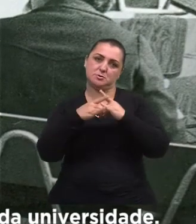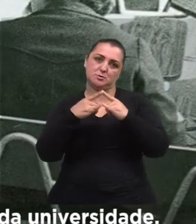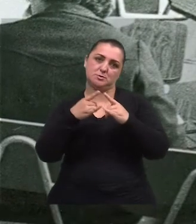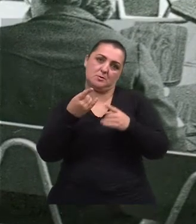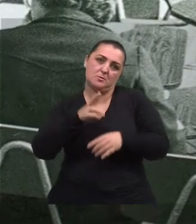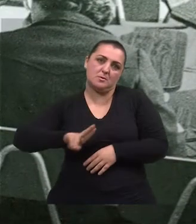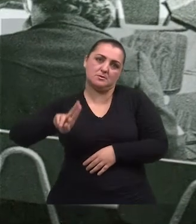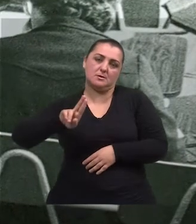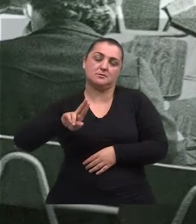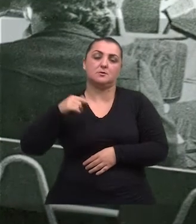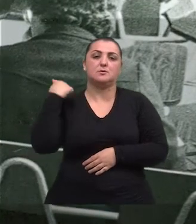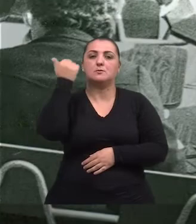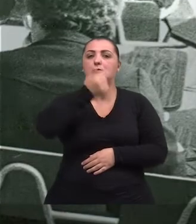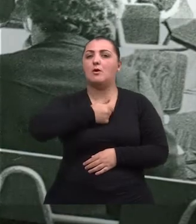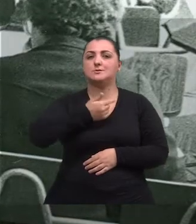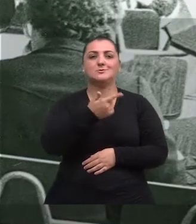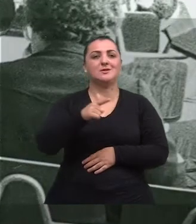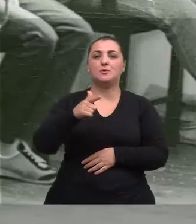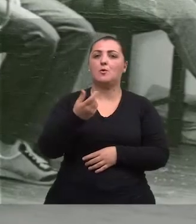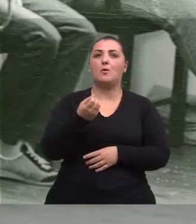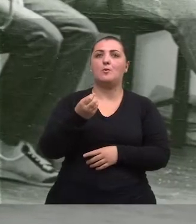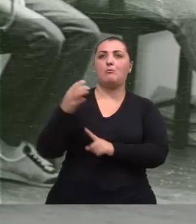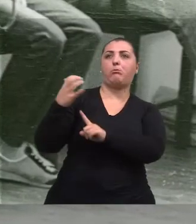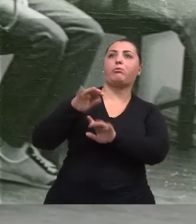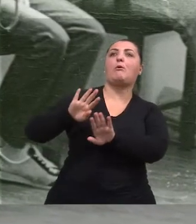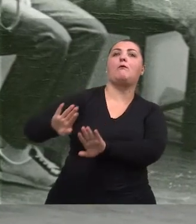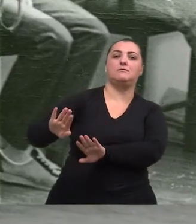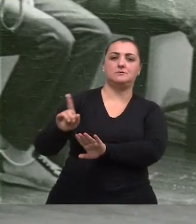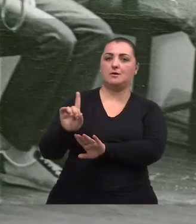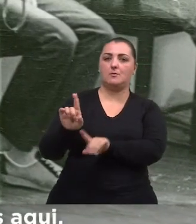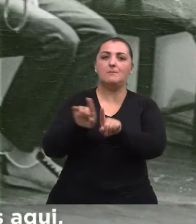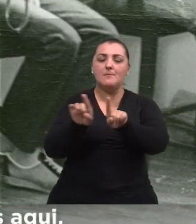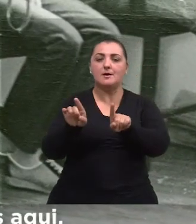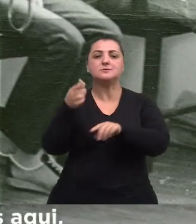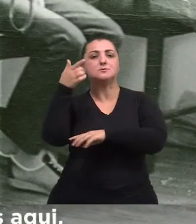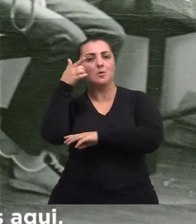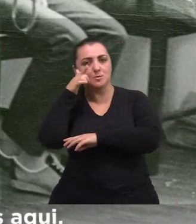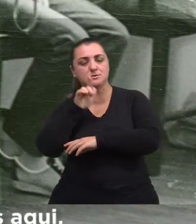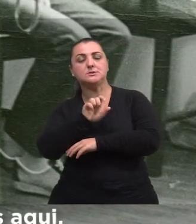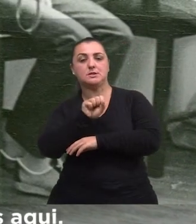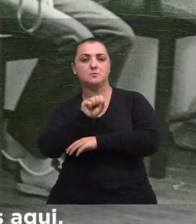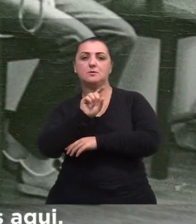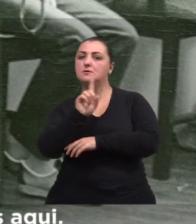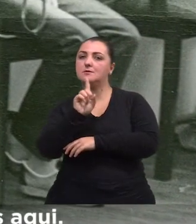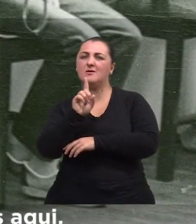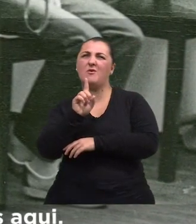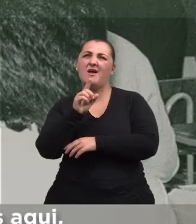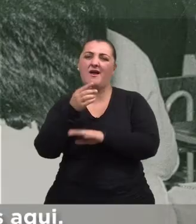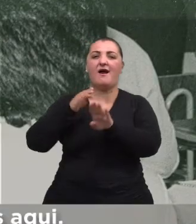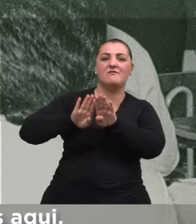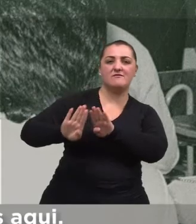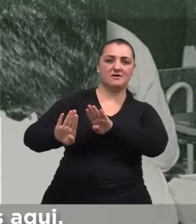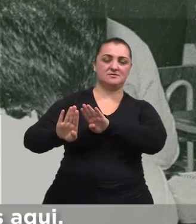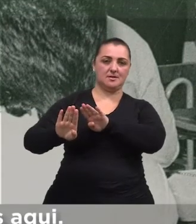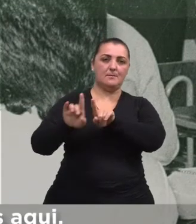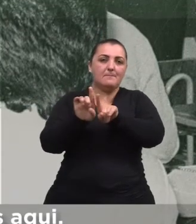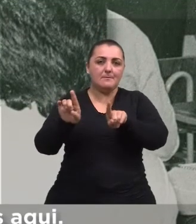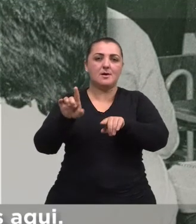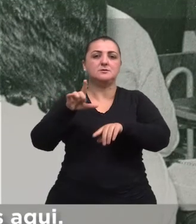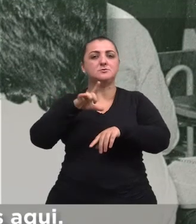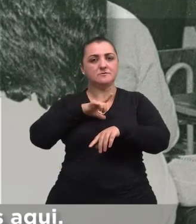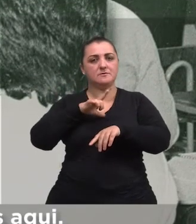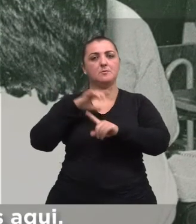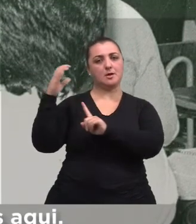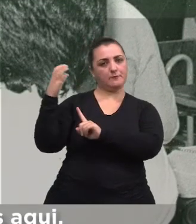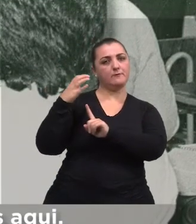universidade. Então, nós não ficamos imunes completamente a isso, mas nós conseguimos, não vou dizer afastar,